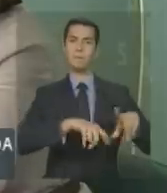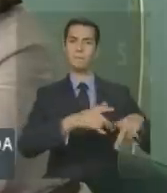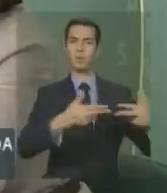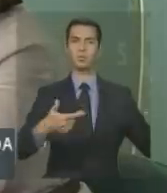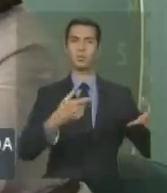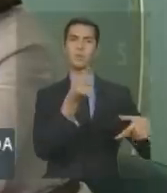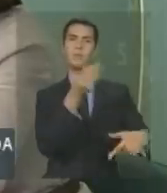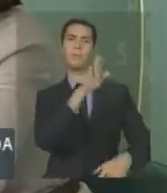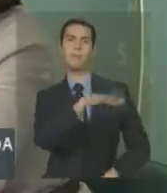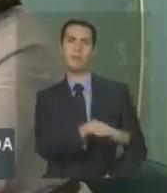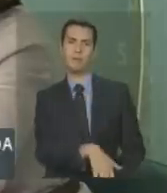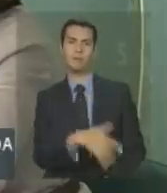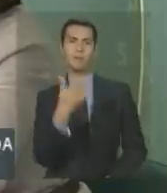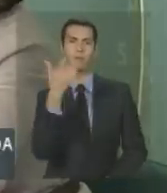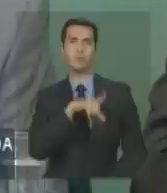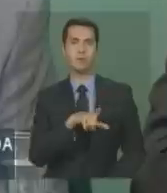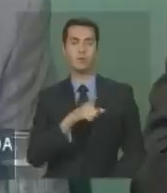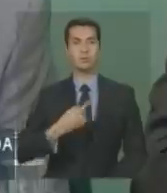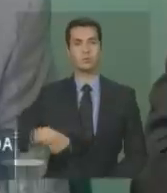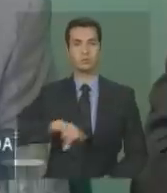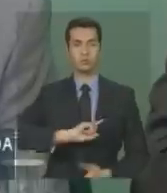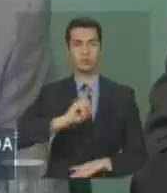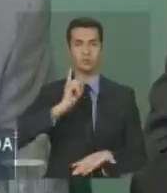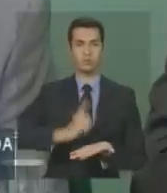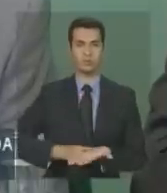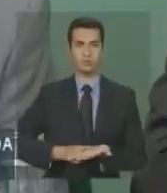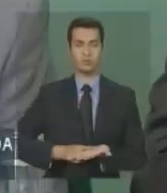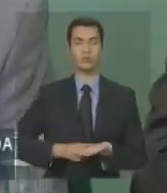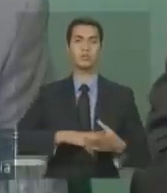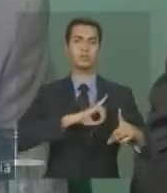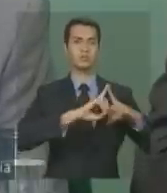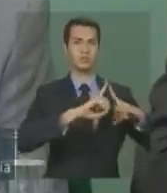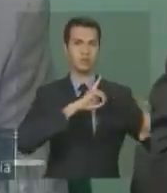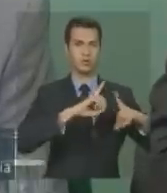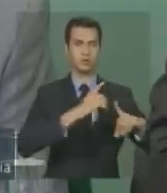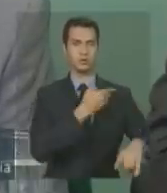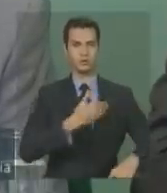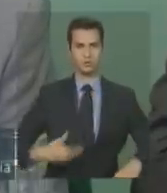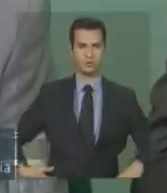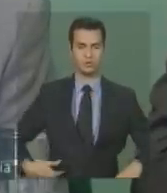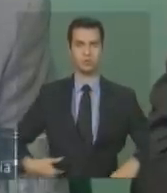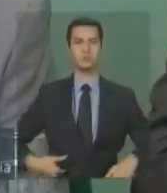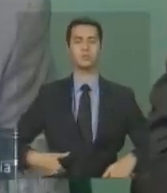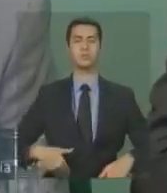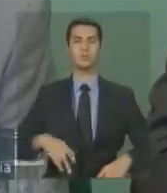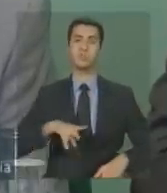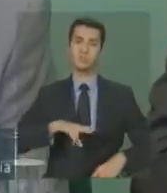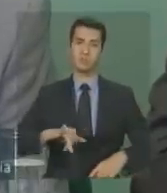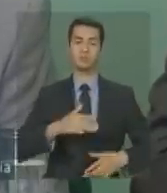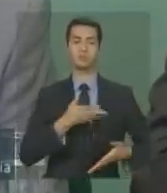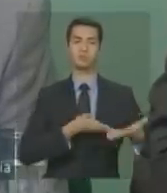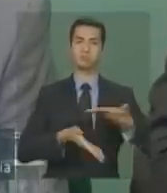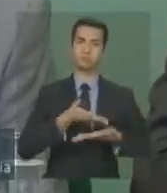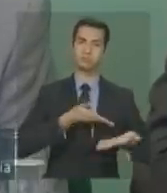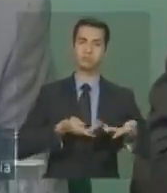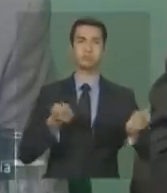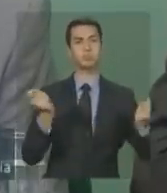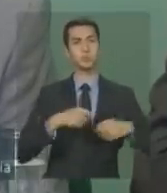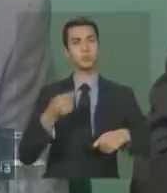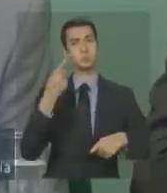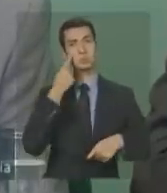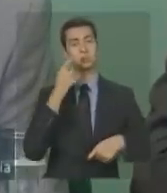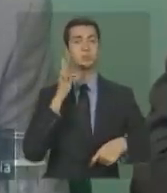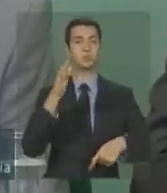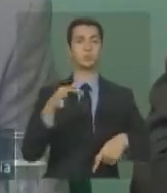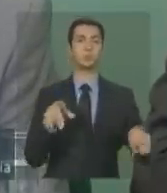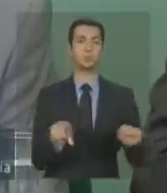aí a gente também no pacto federativo em diálogo com com os governadores estaremos conversando dialogando para que a gente possa também est